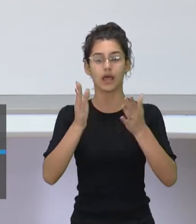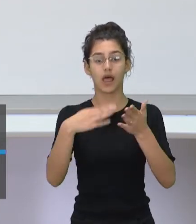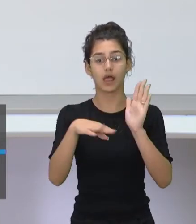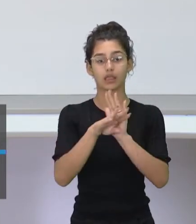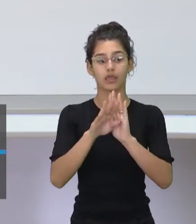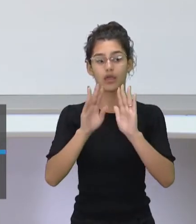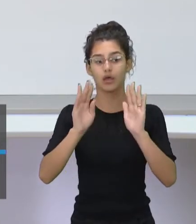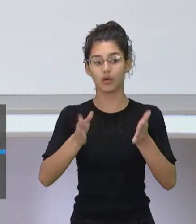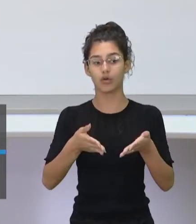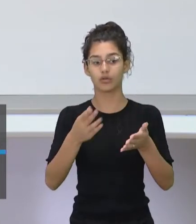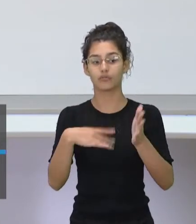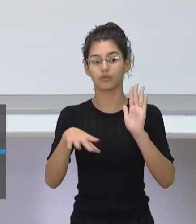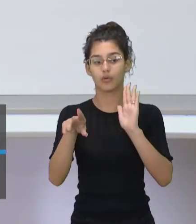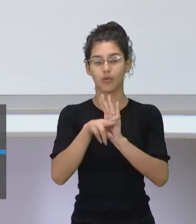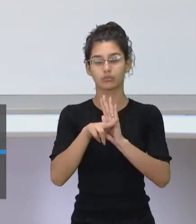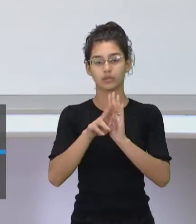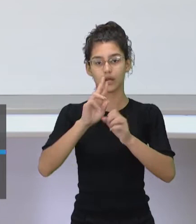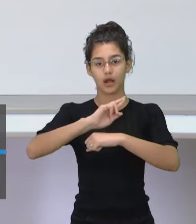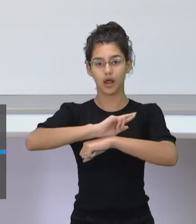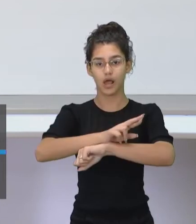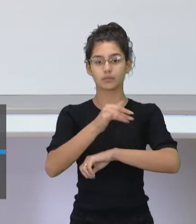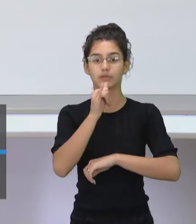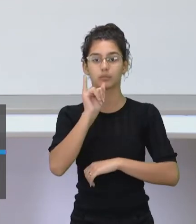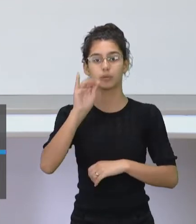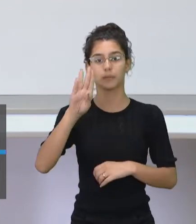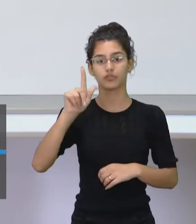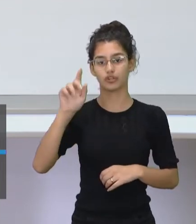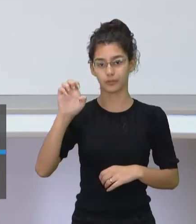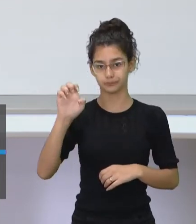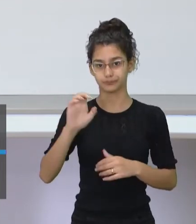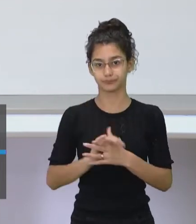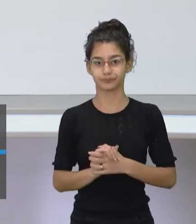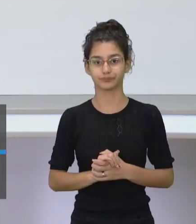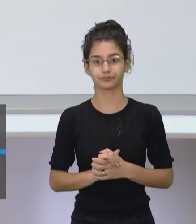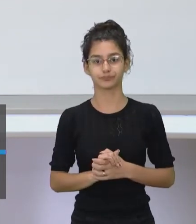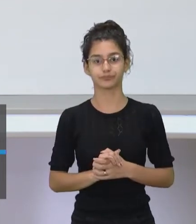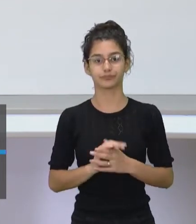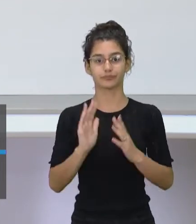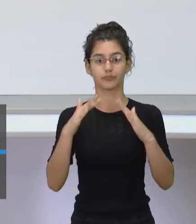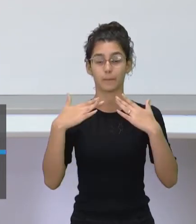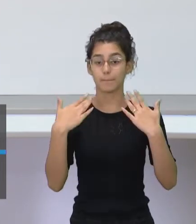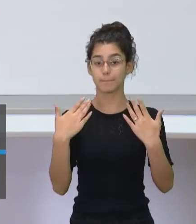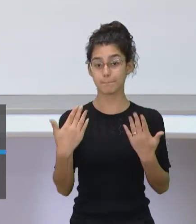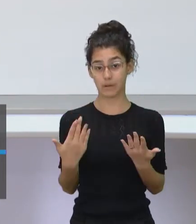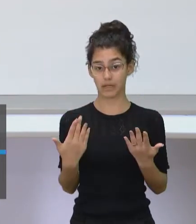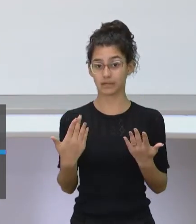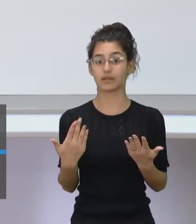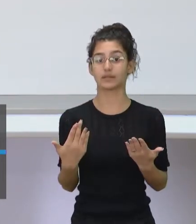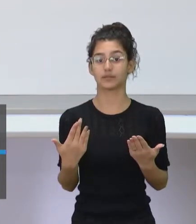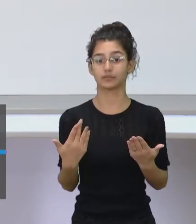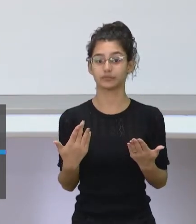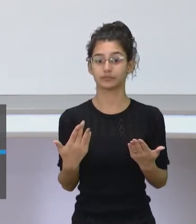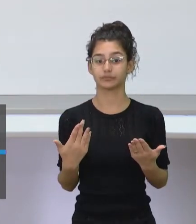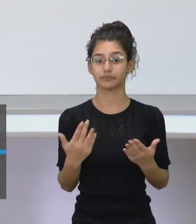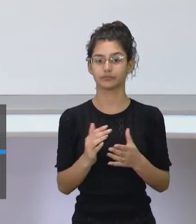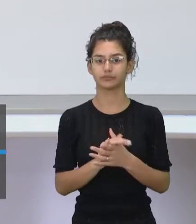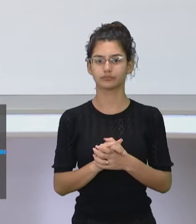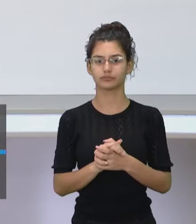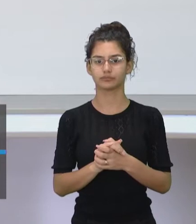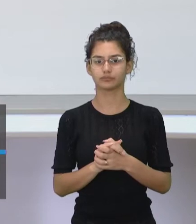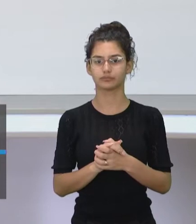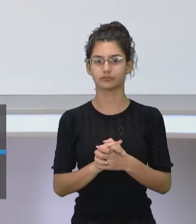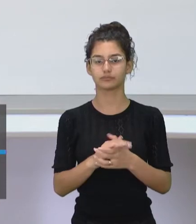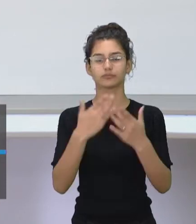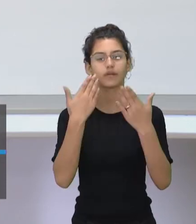vocês vão encontrar raça, por exemplo, lá no IBGE, certo? Mas a historiografia,